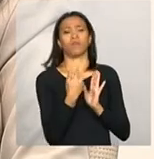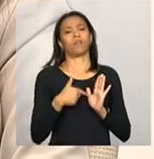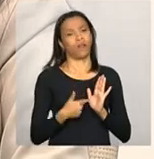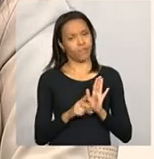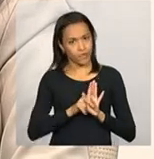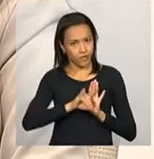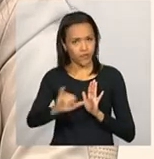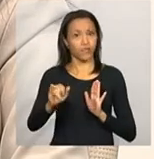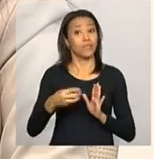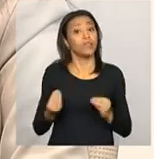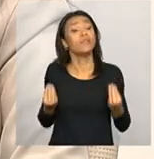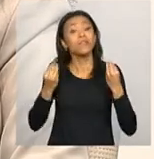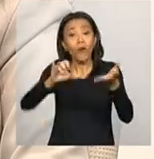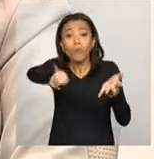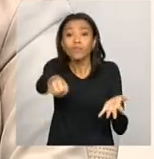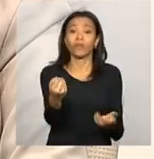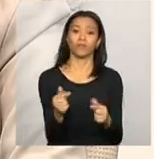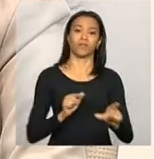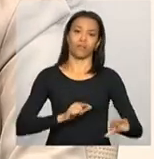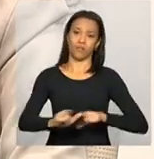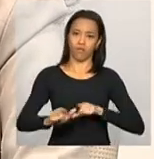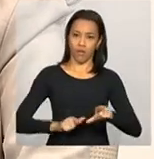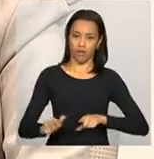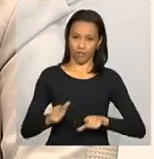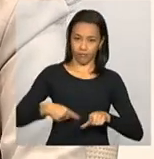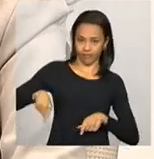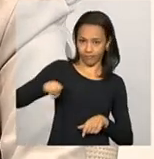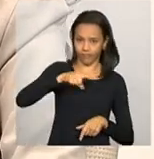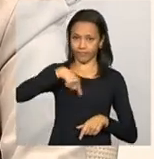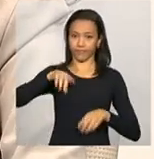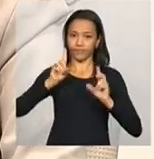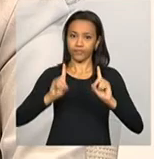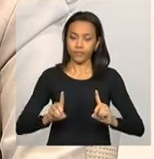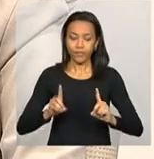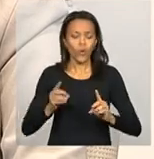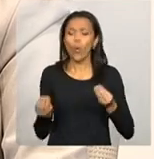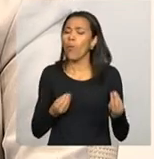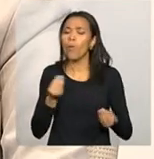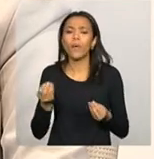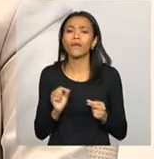portanto, dessa oportunidade de trabalho. Esse trabalho eles fazem da seguinte forma,